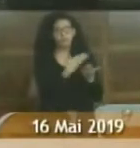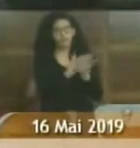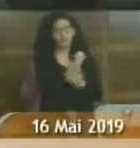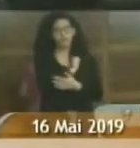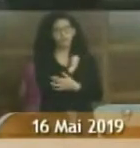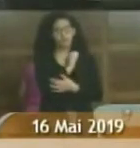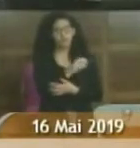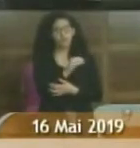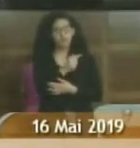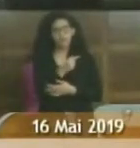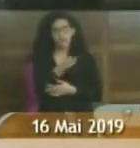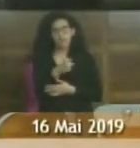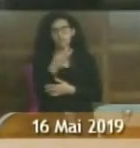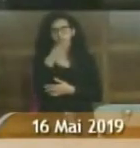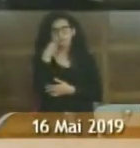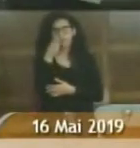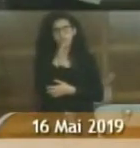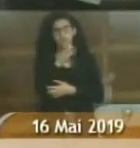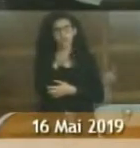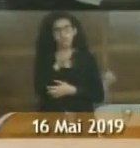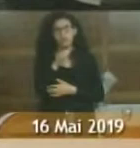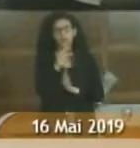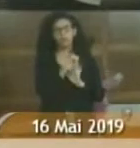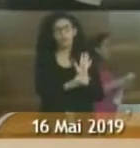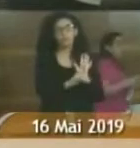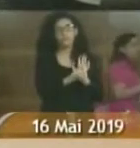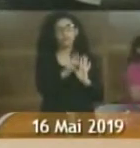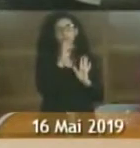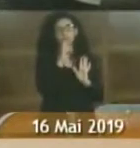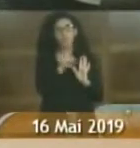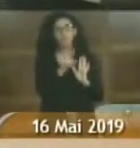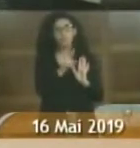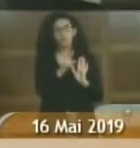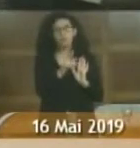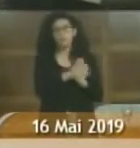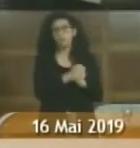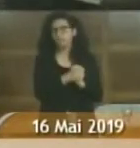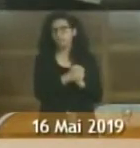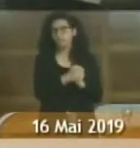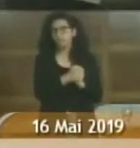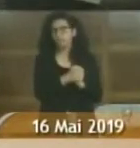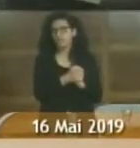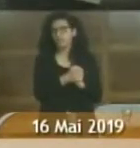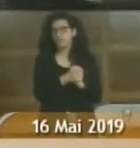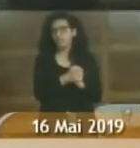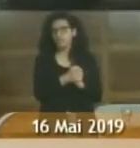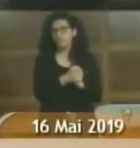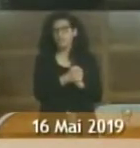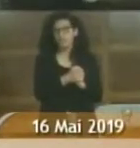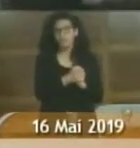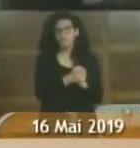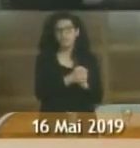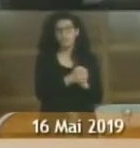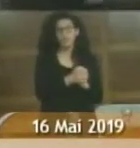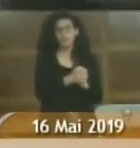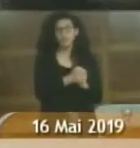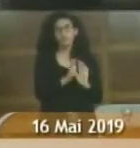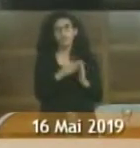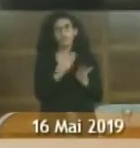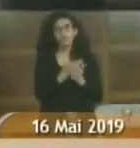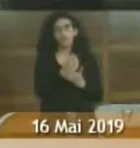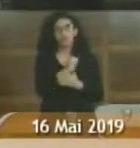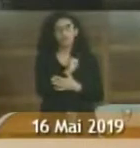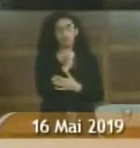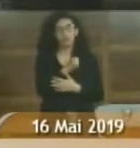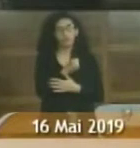número 075, de autoria do vereador Zé Augusto. Ofício número 250, da Secretaria Municipal de Educação, Ciência e Tecnologia, em resposta ao requerimento